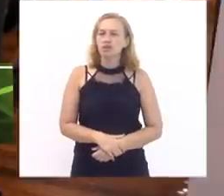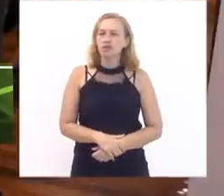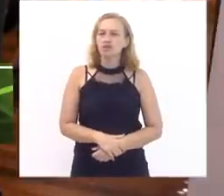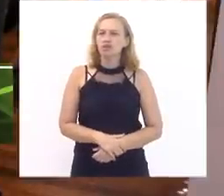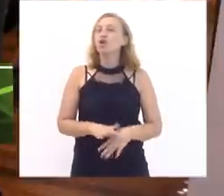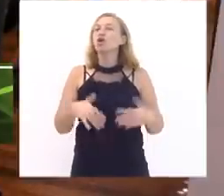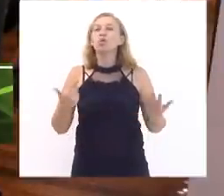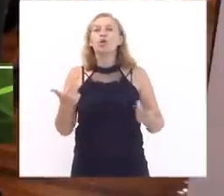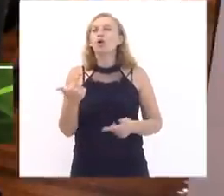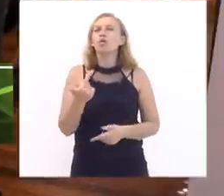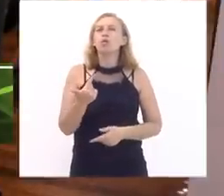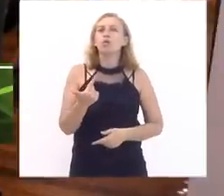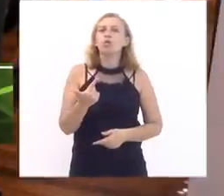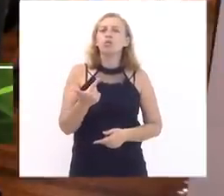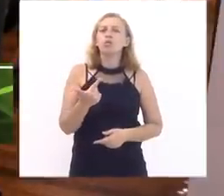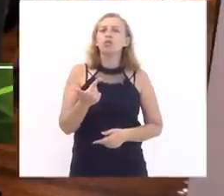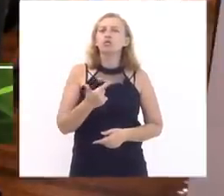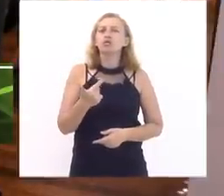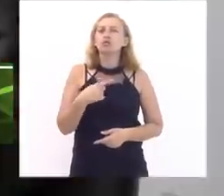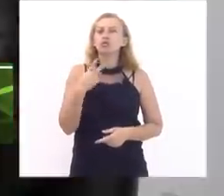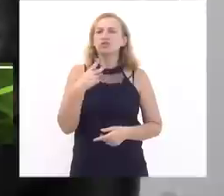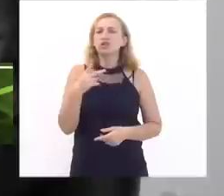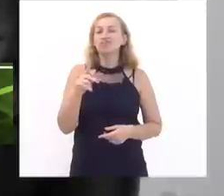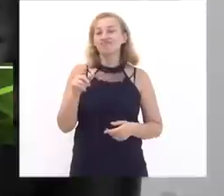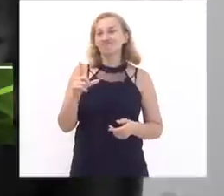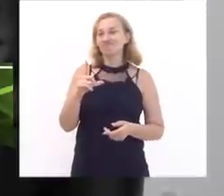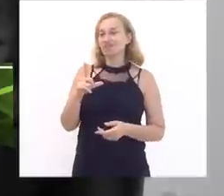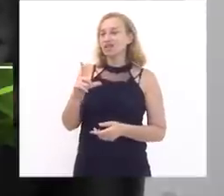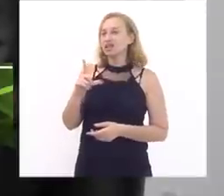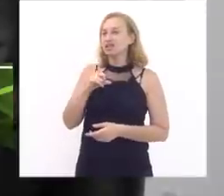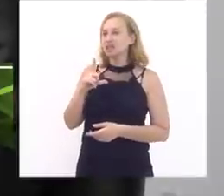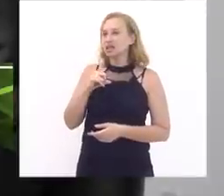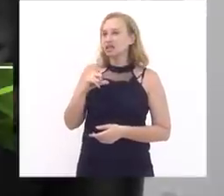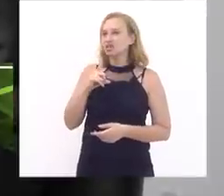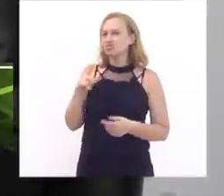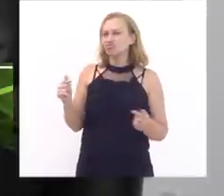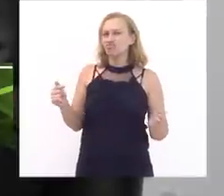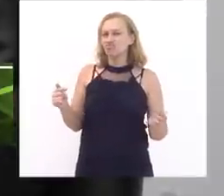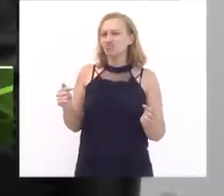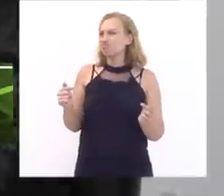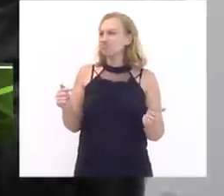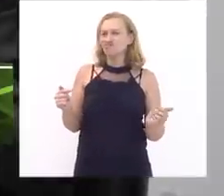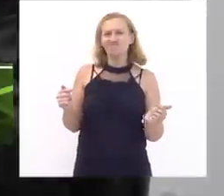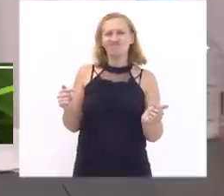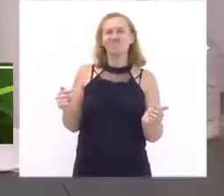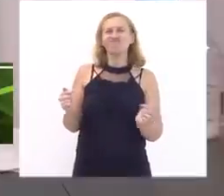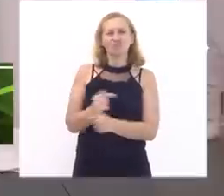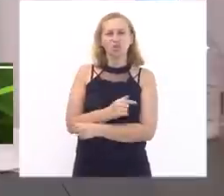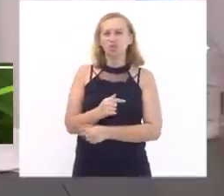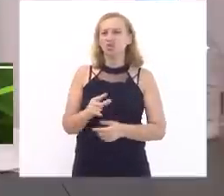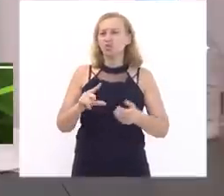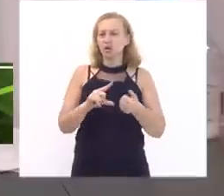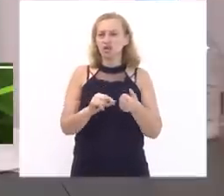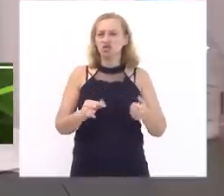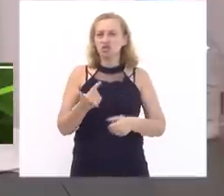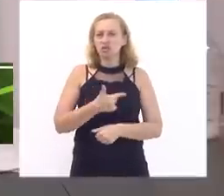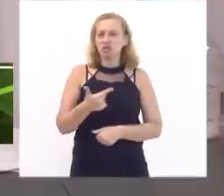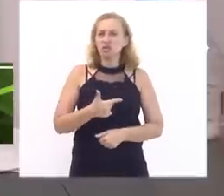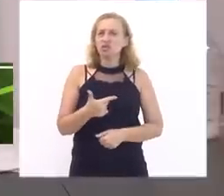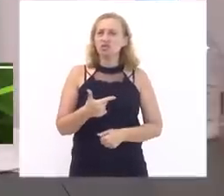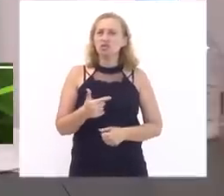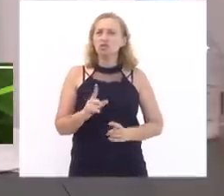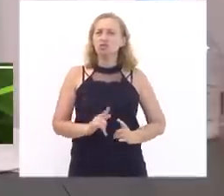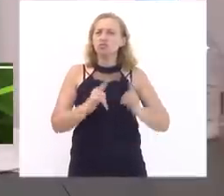Qual é o segundo que fala, hein? O Valdec, tem uma discordância aqui no artigo 2º. Dá uma olhadinha, por favor. Destinará o imóvel que trata quando estiver do